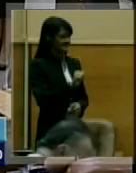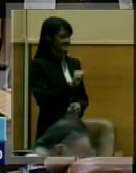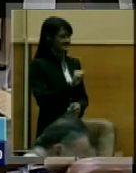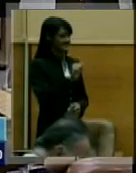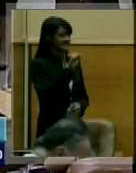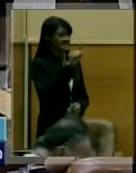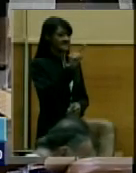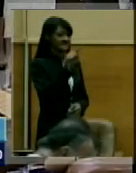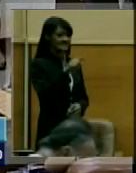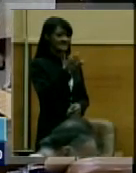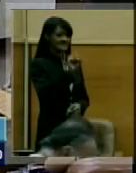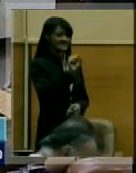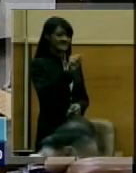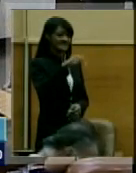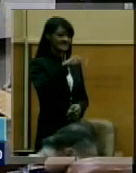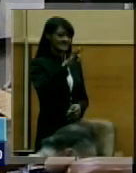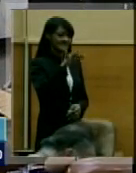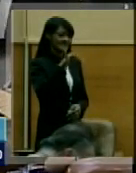Araújo.